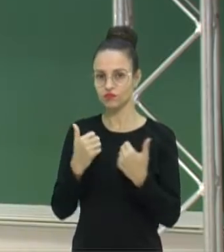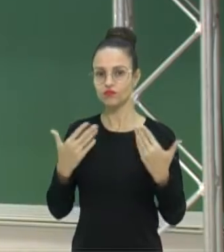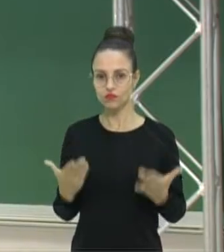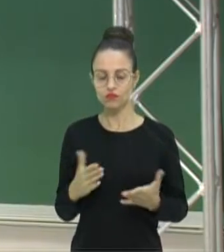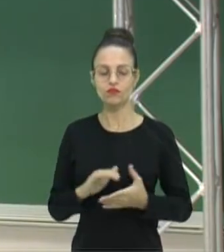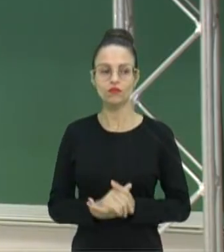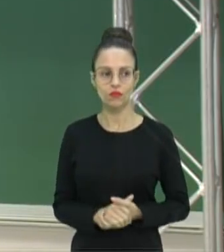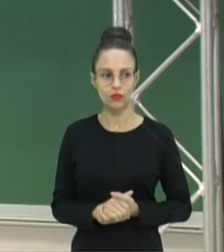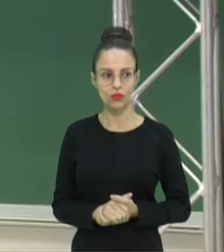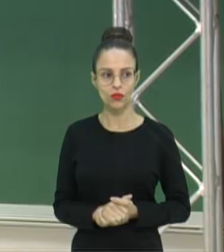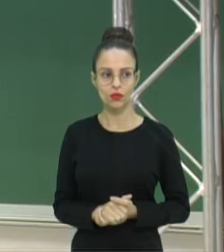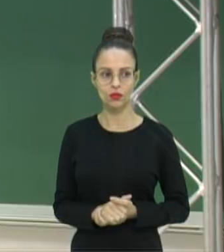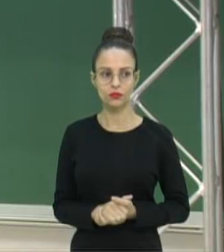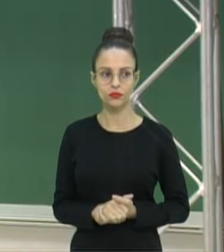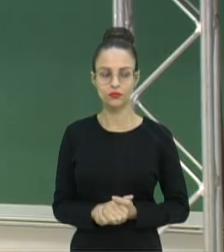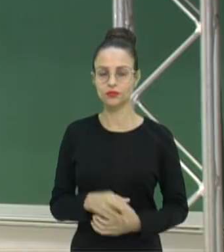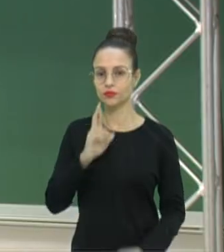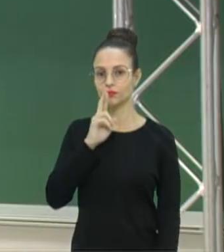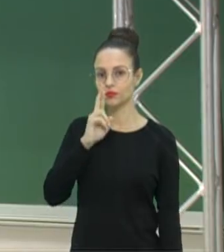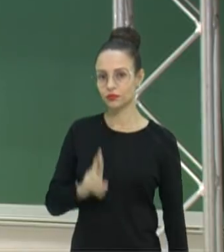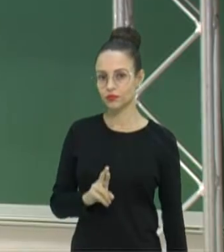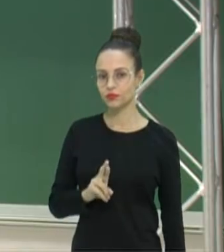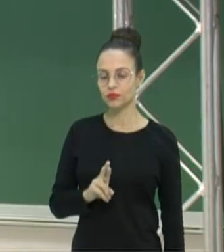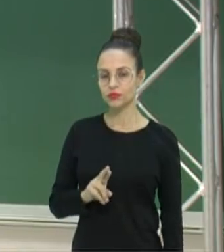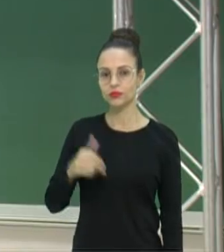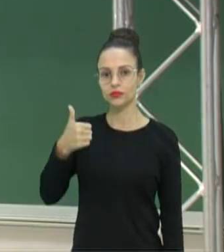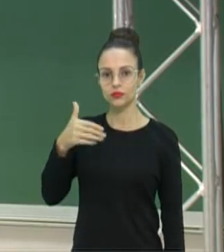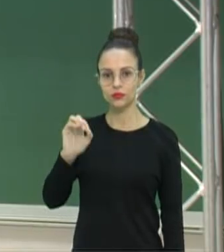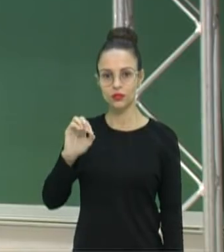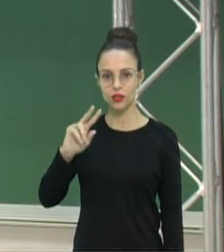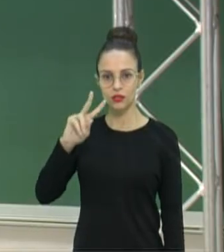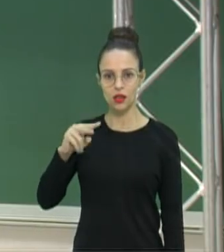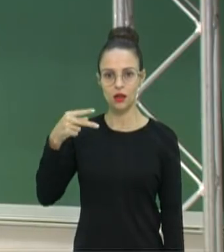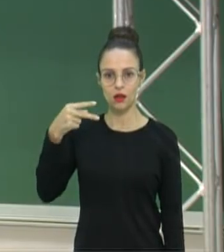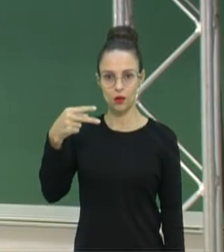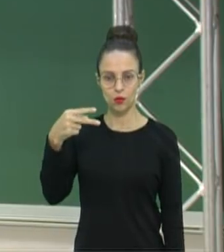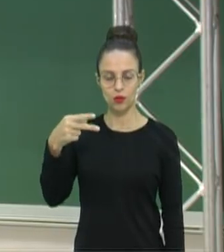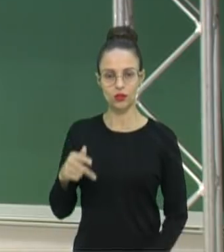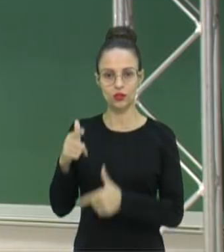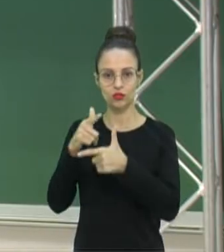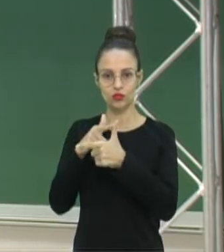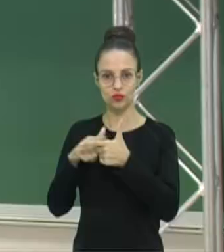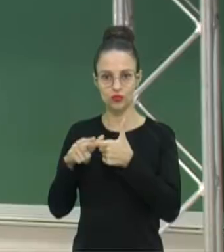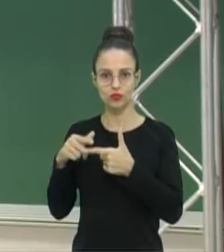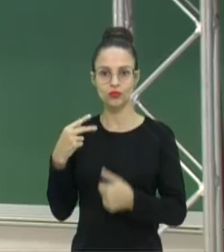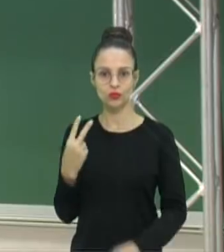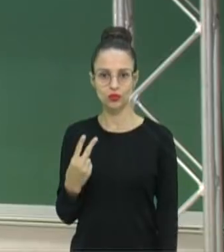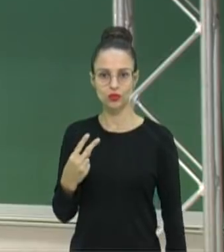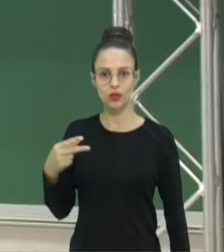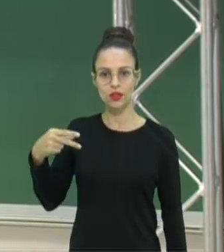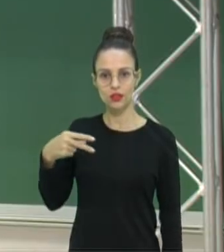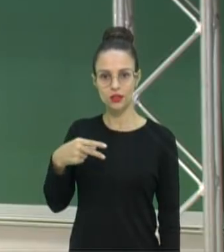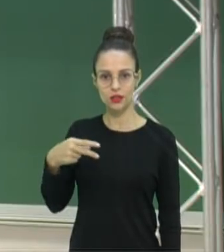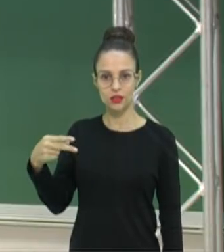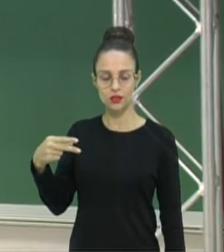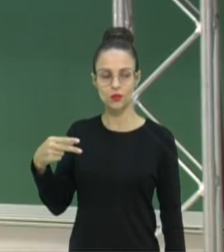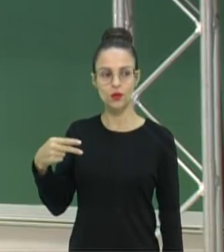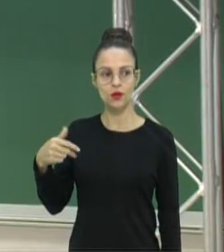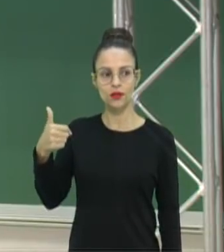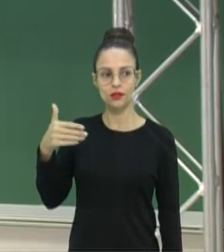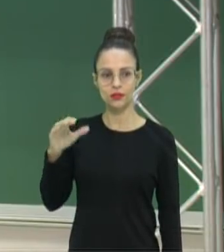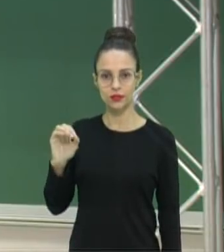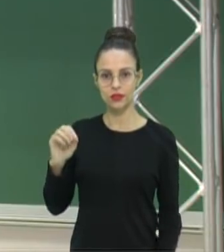ter que o resultado 10 ao quadrado sobre 2 é igual a